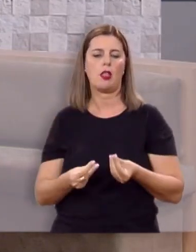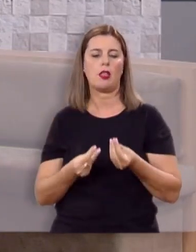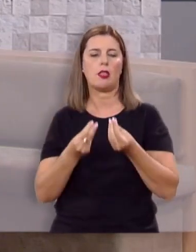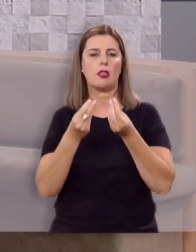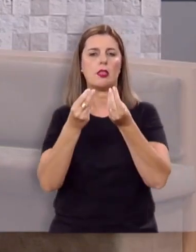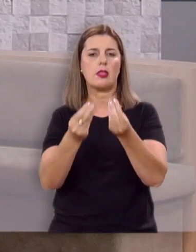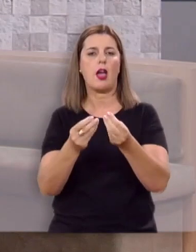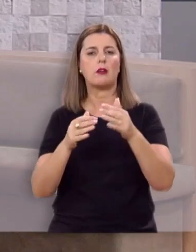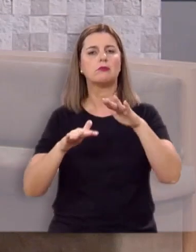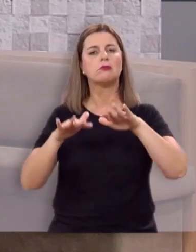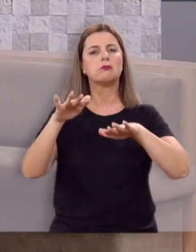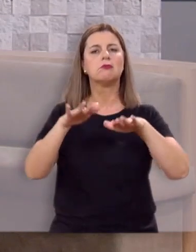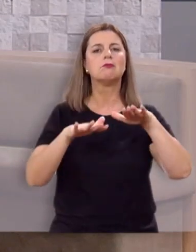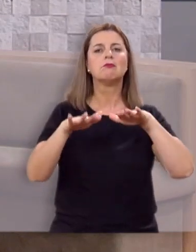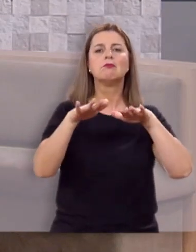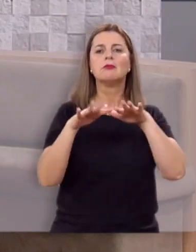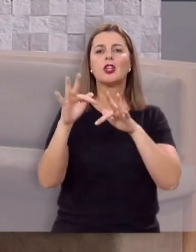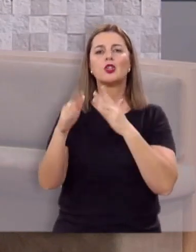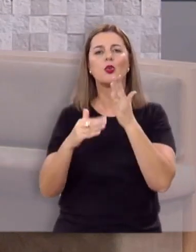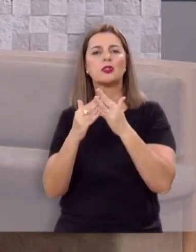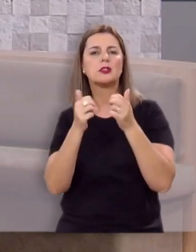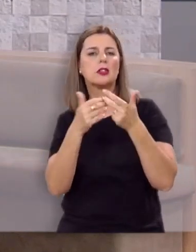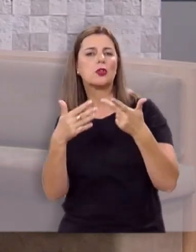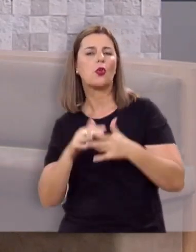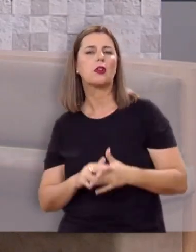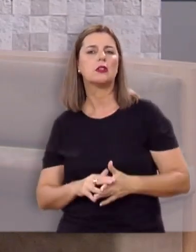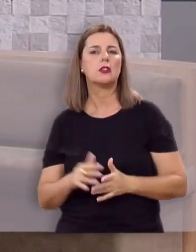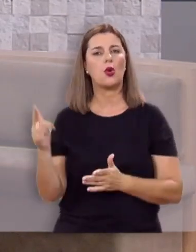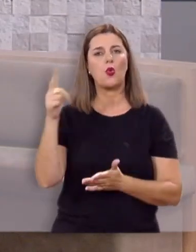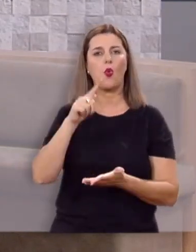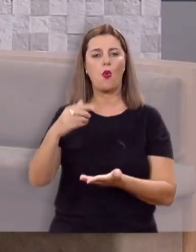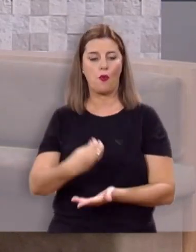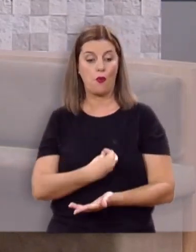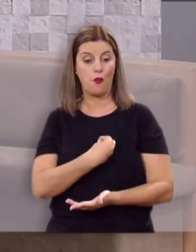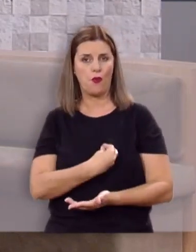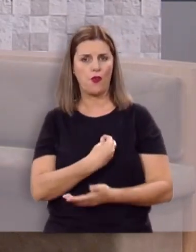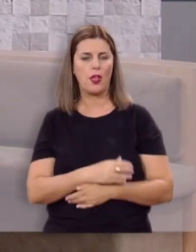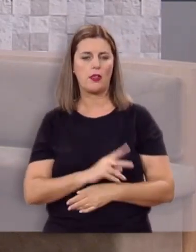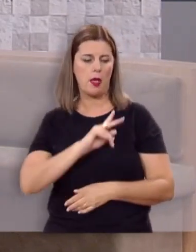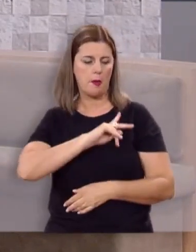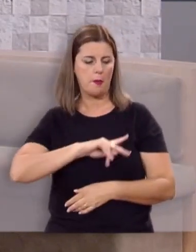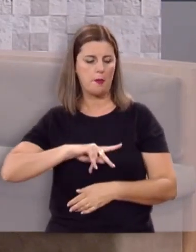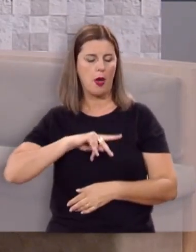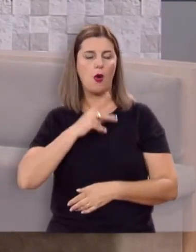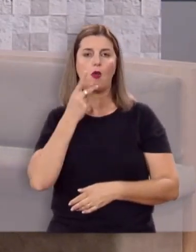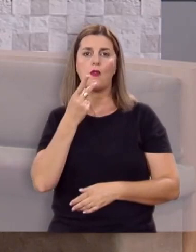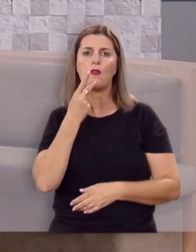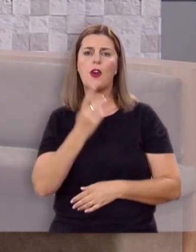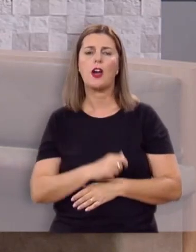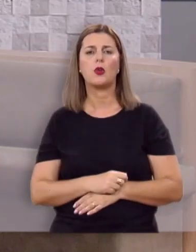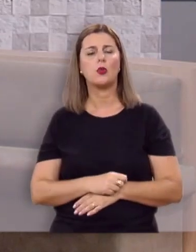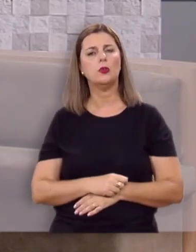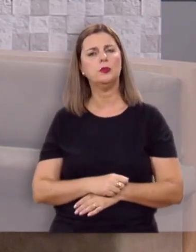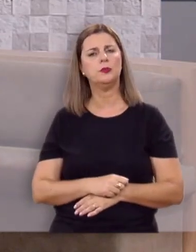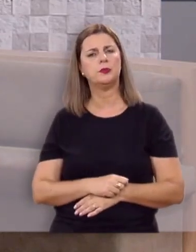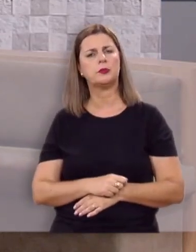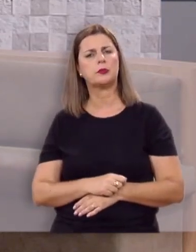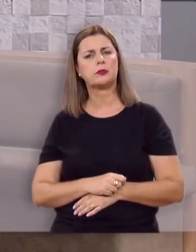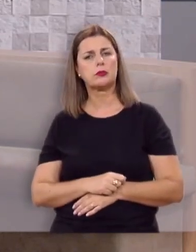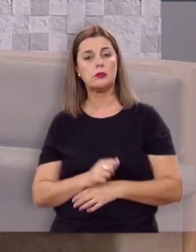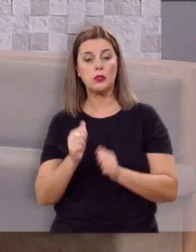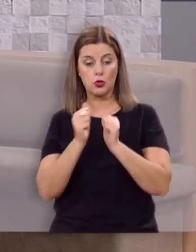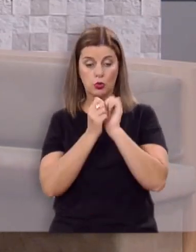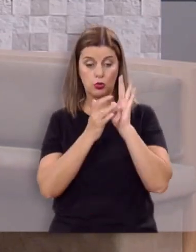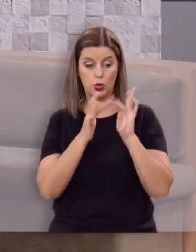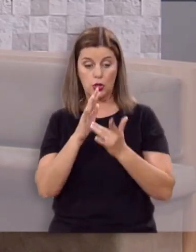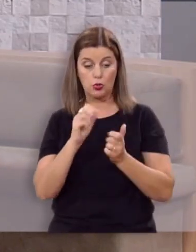Ele quem dá equilíbrio a todas as coisas. Ele quem mantém a vida. Paulo disse isso em Atenas, a capital intelectual do